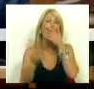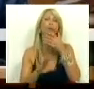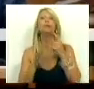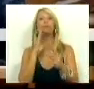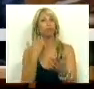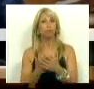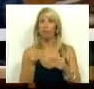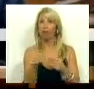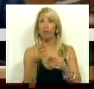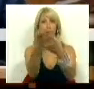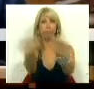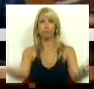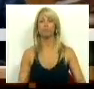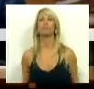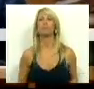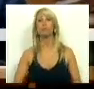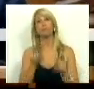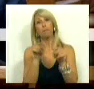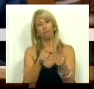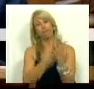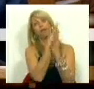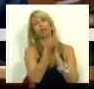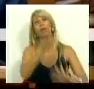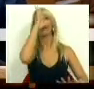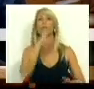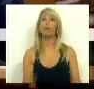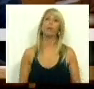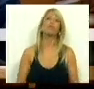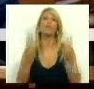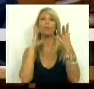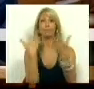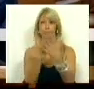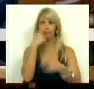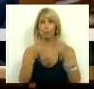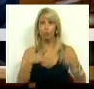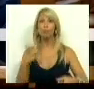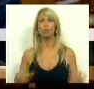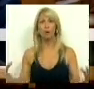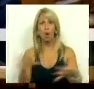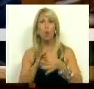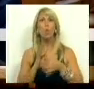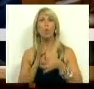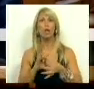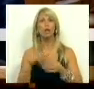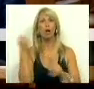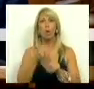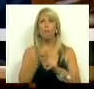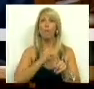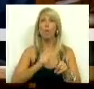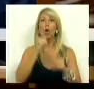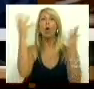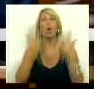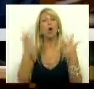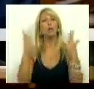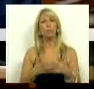verdadeira extinção. Com tudo isto, o Governo conseguiu unir os portugueses no combate a este orçamento. E não